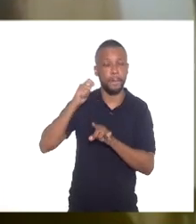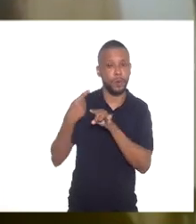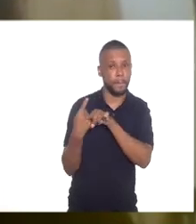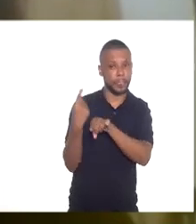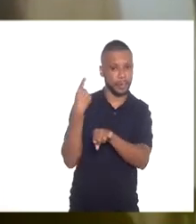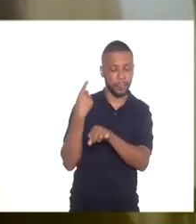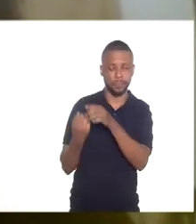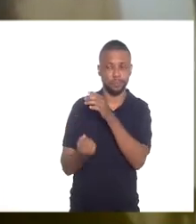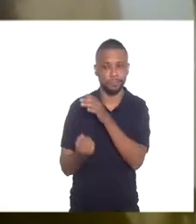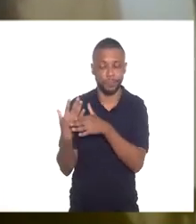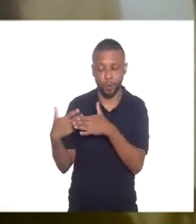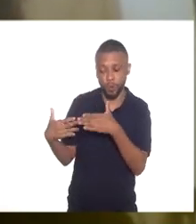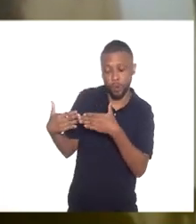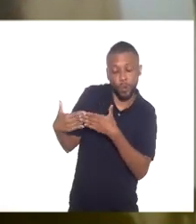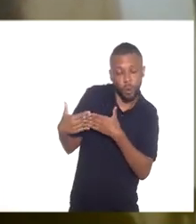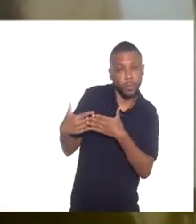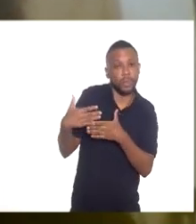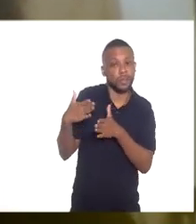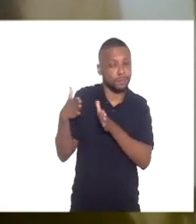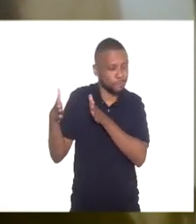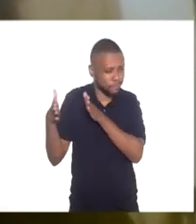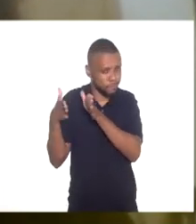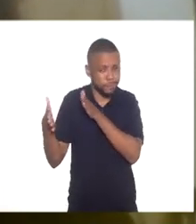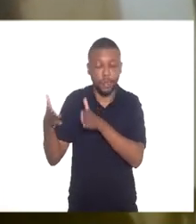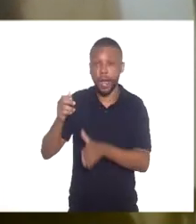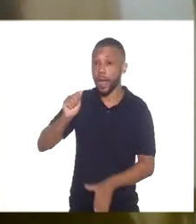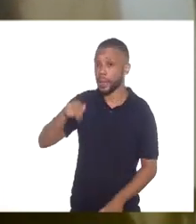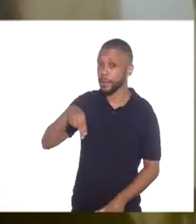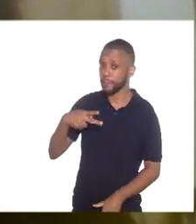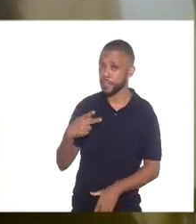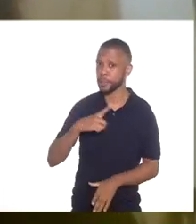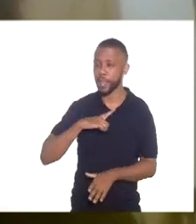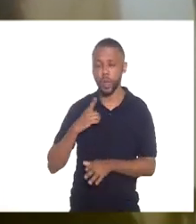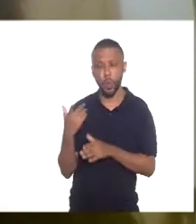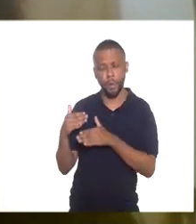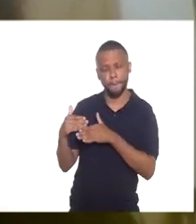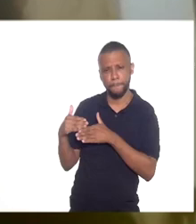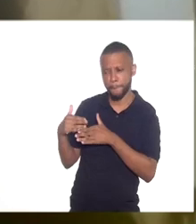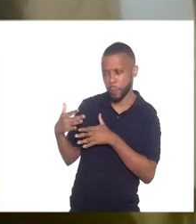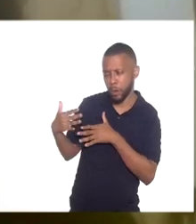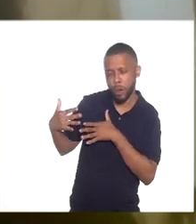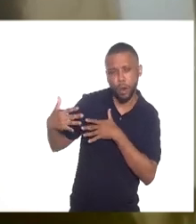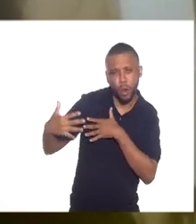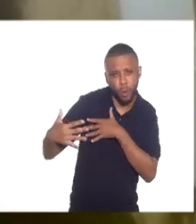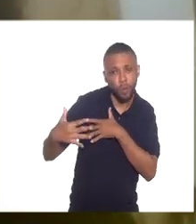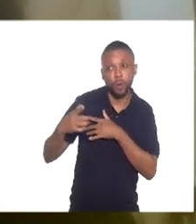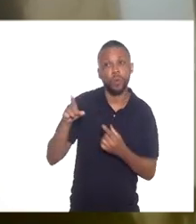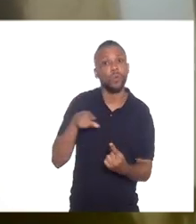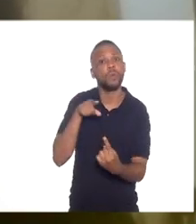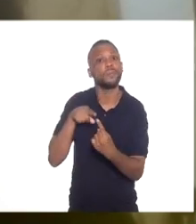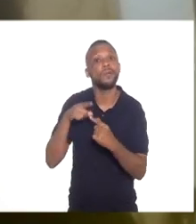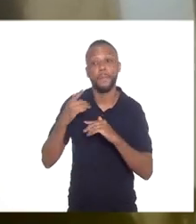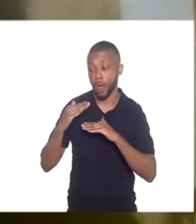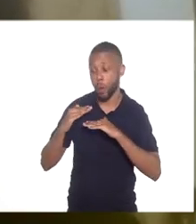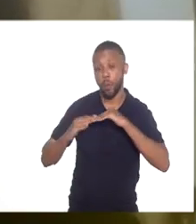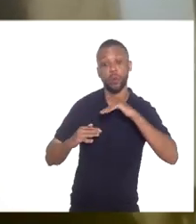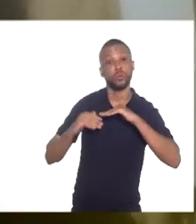ANP vai ter aí um longo caminho pela frente para construir a